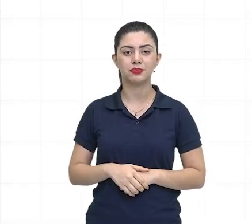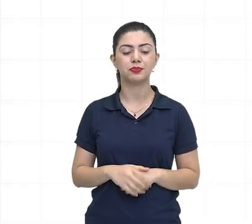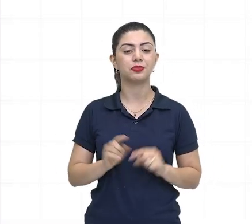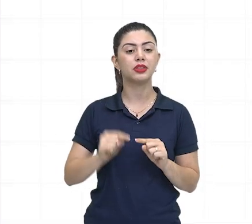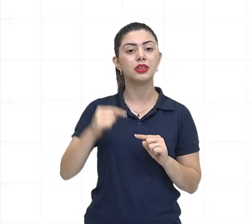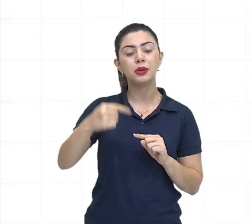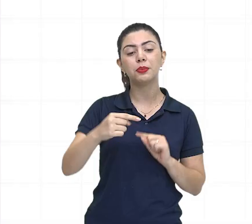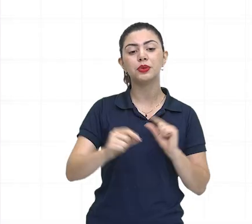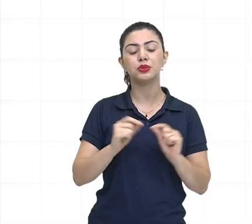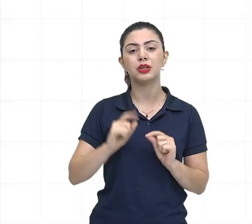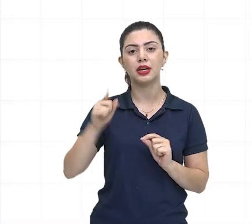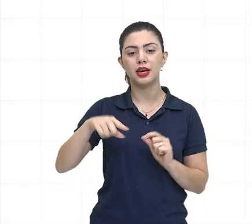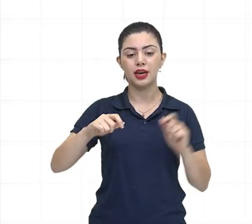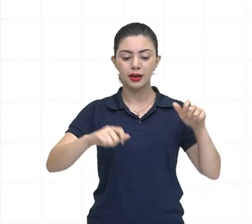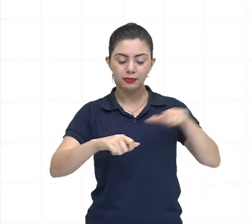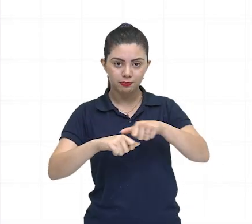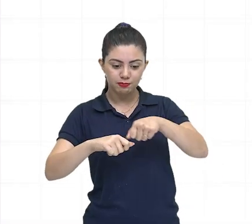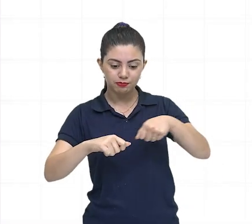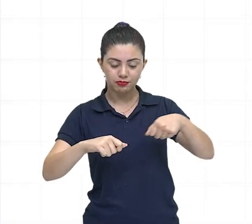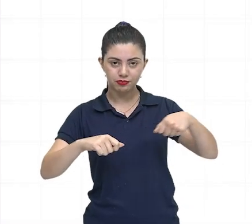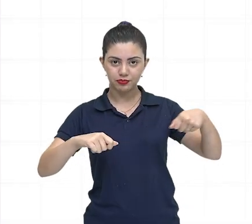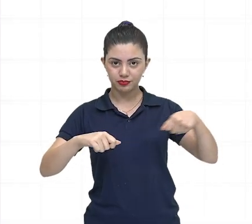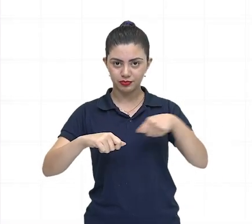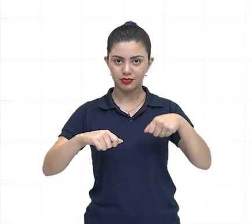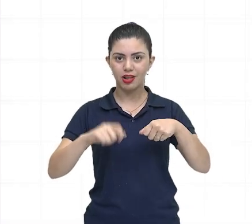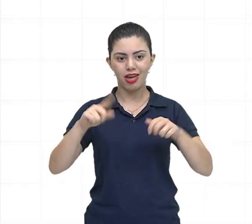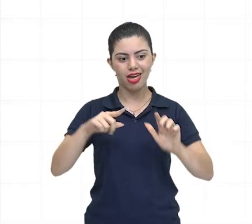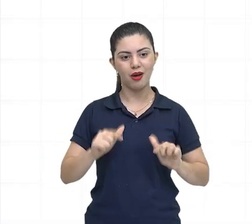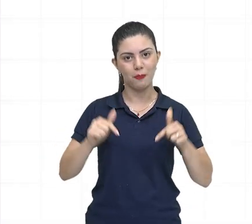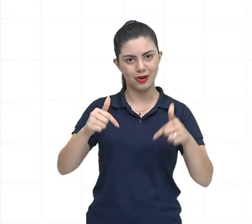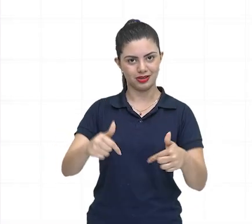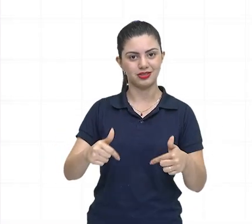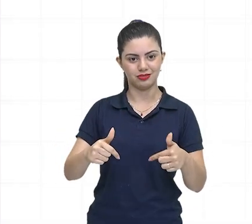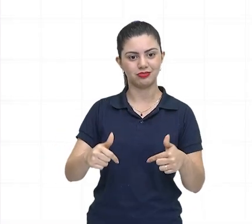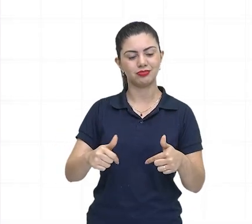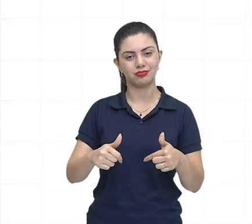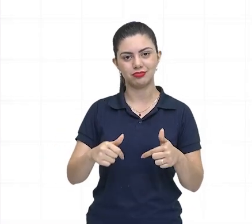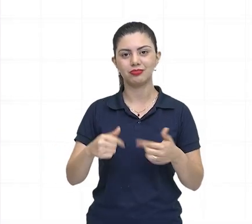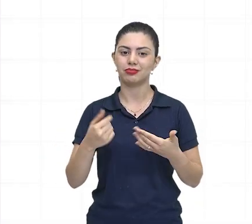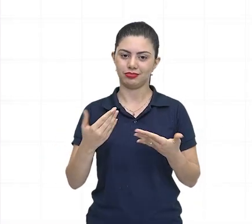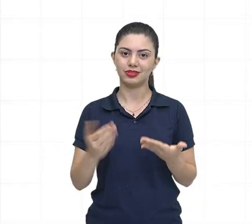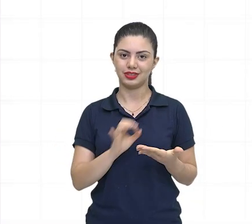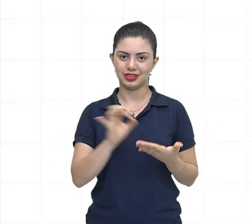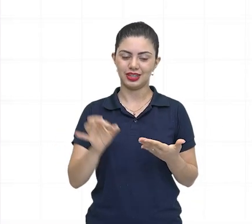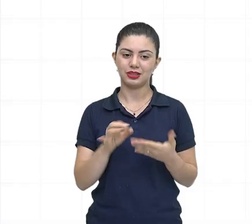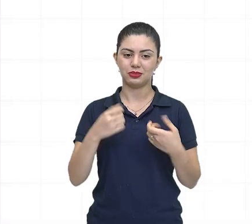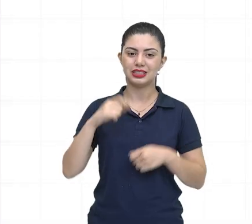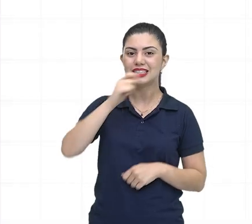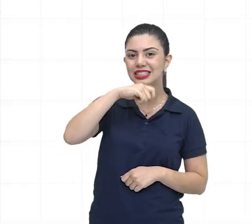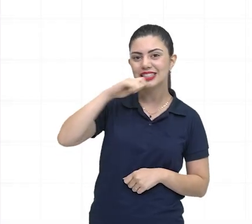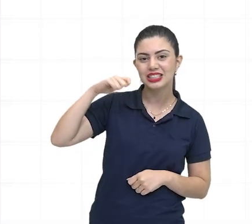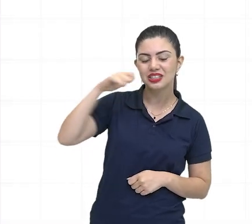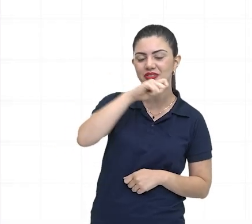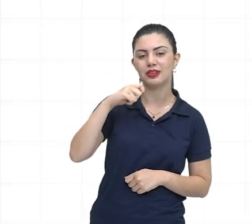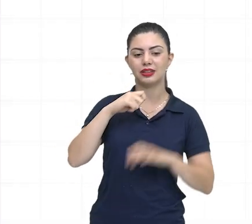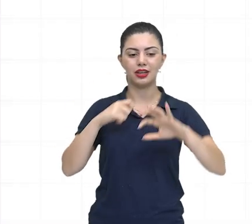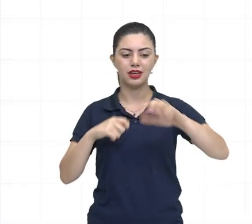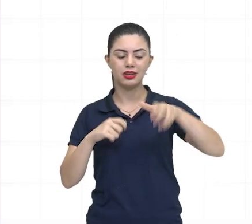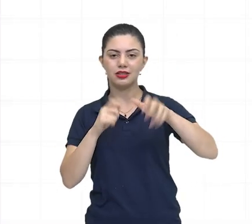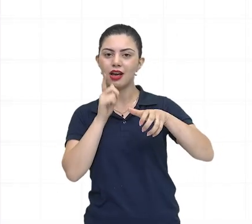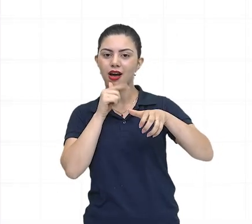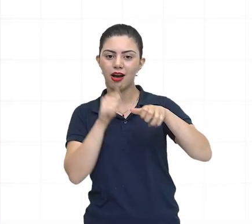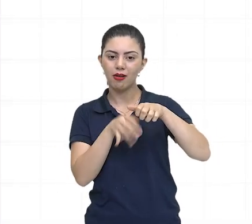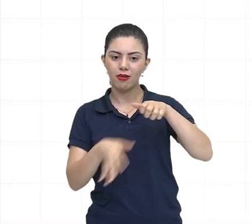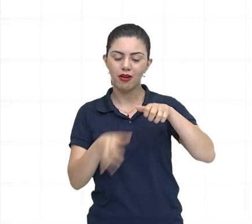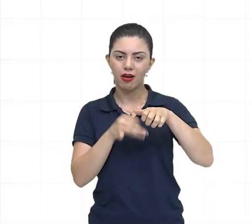Depois, colocar o creme dental na escova. É outra ação. E assim sucessivamente. Escovar dente, abrir torneira,